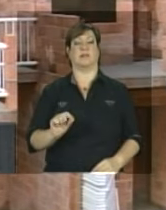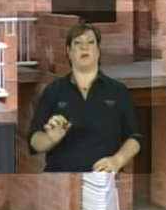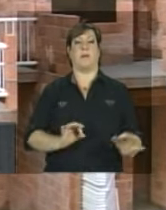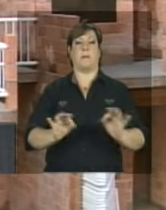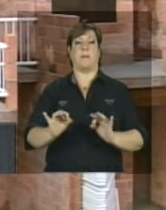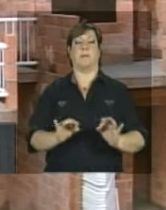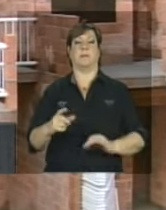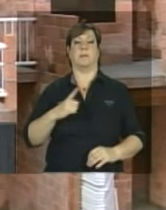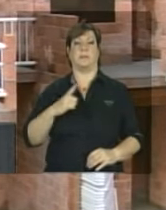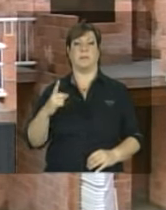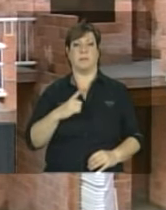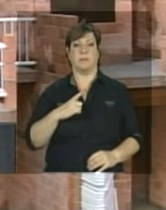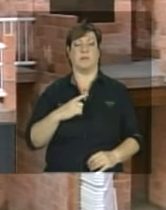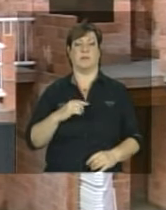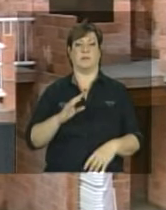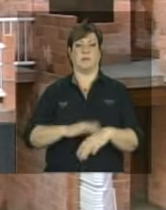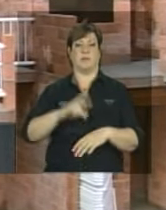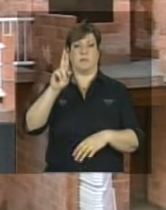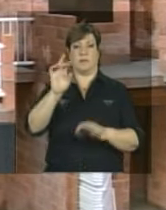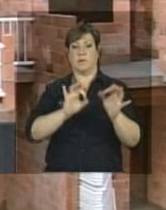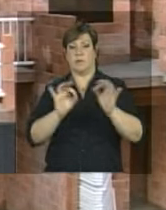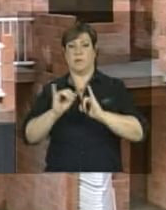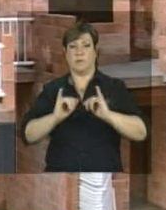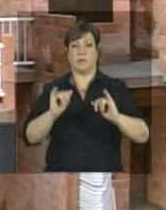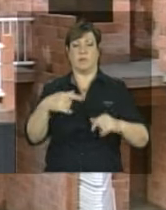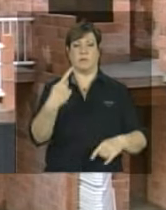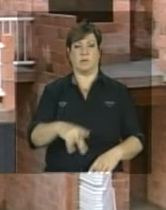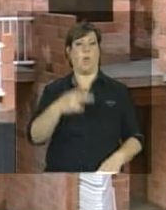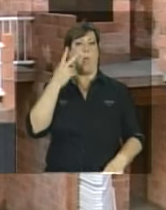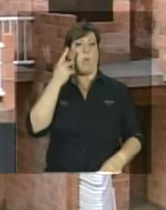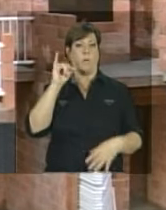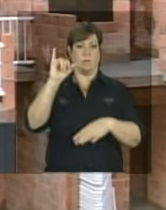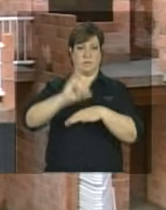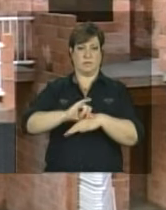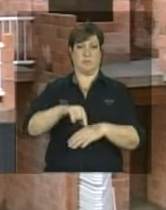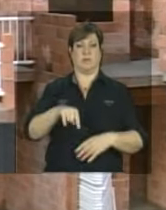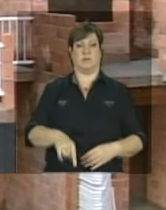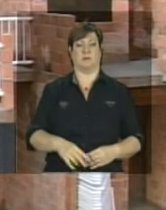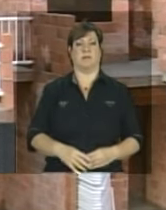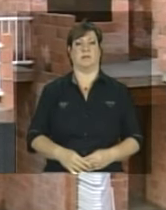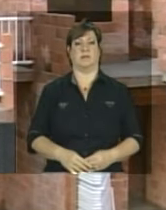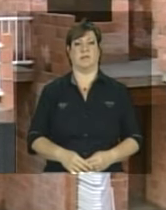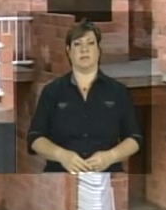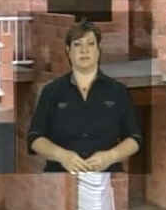pela Fundação do Desenvolvimento Habitacional de Fortaleza, Habitafor.